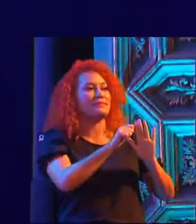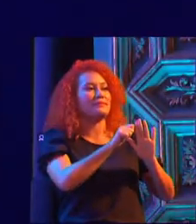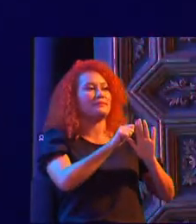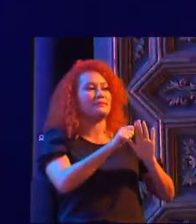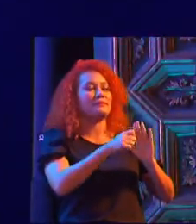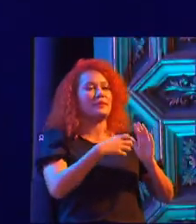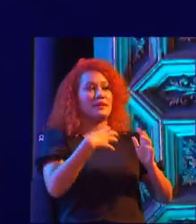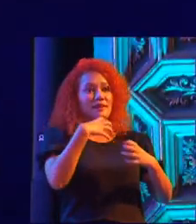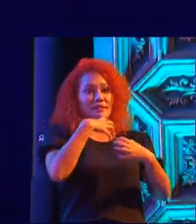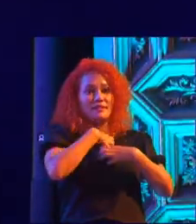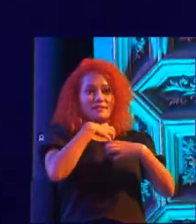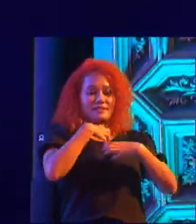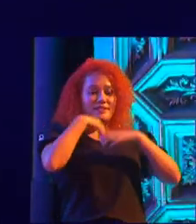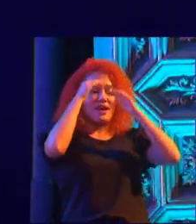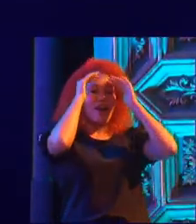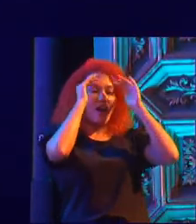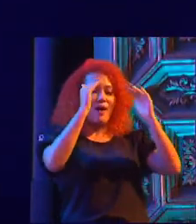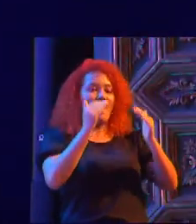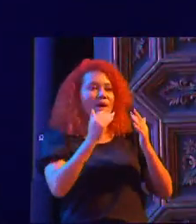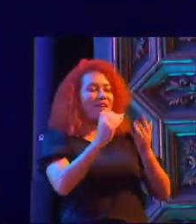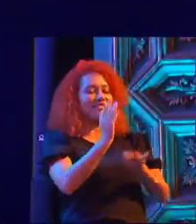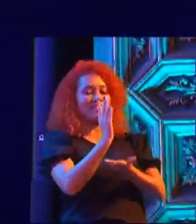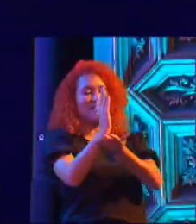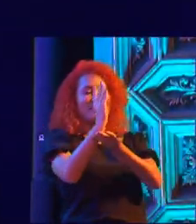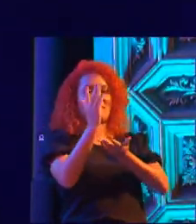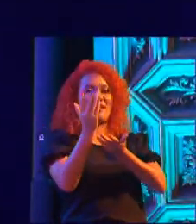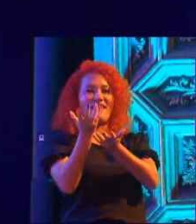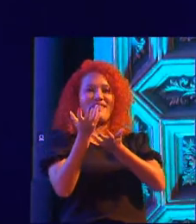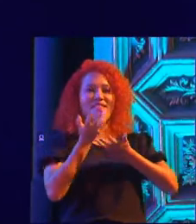Me sinto honrado de ter ganho esse prêmio